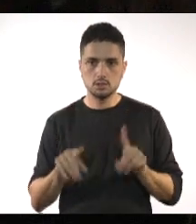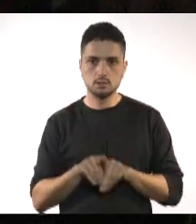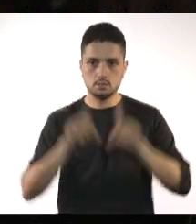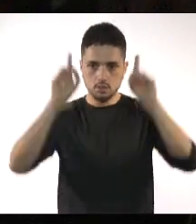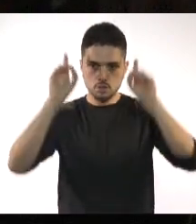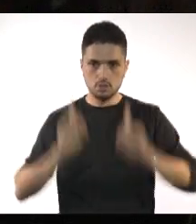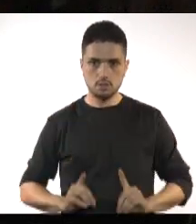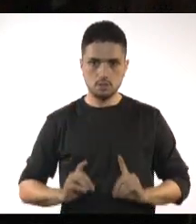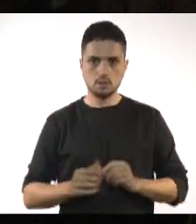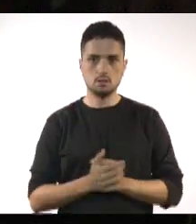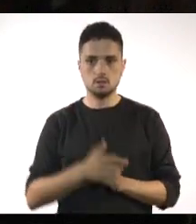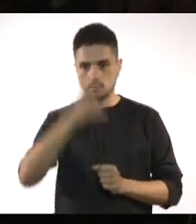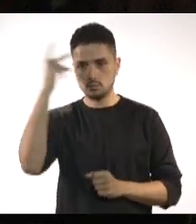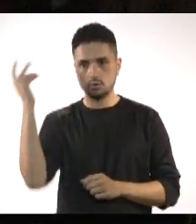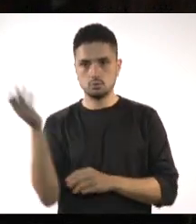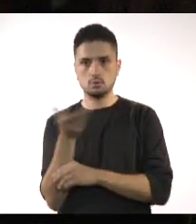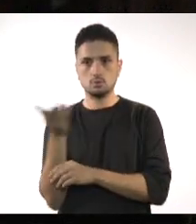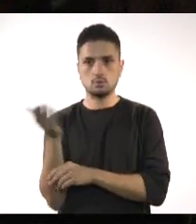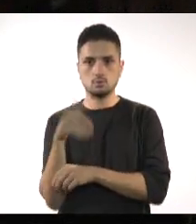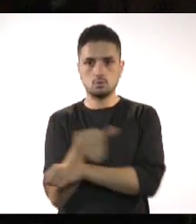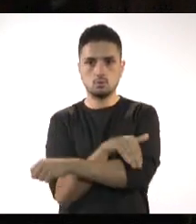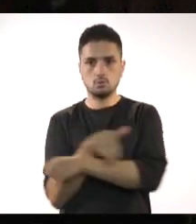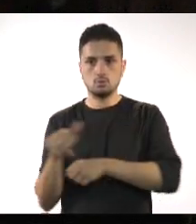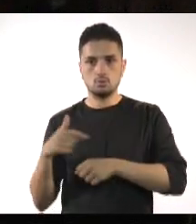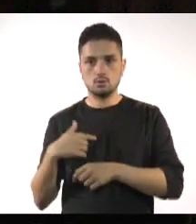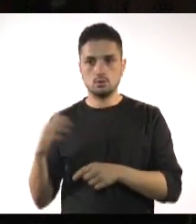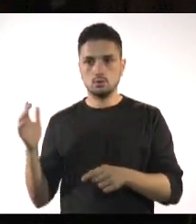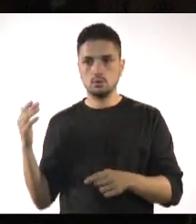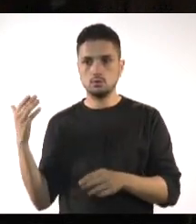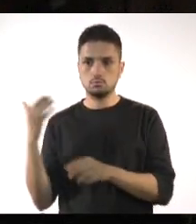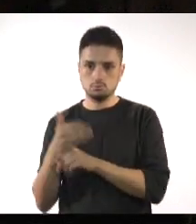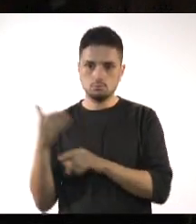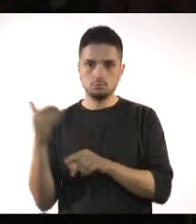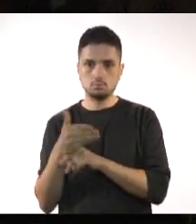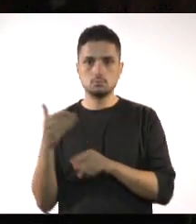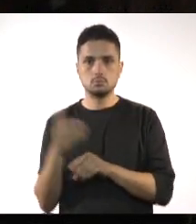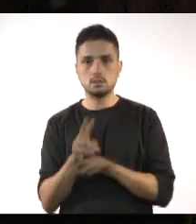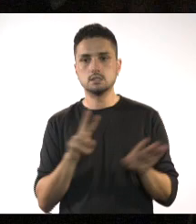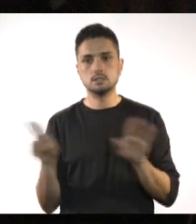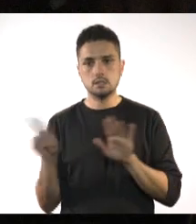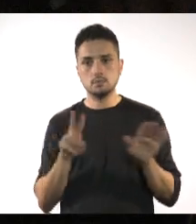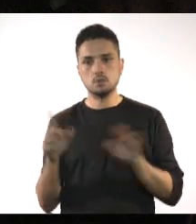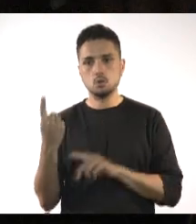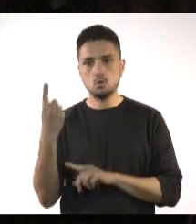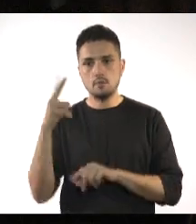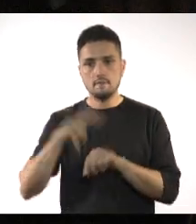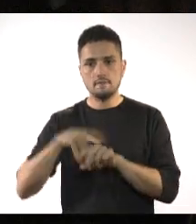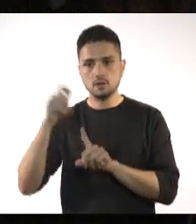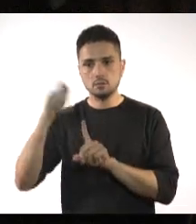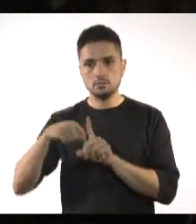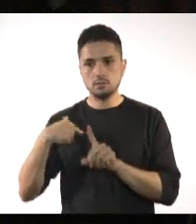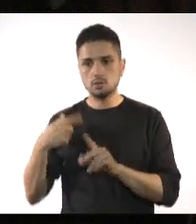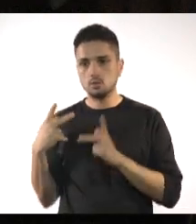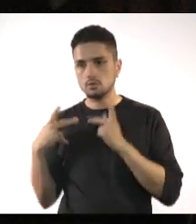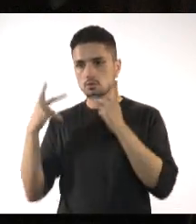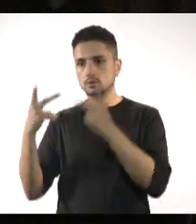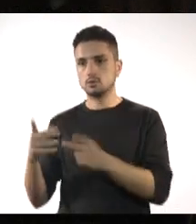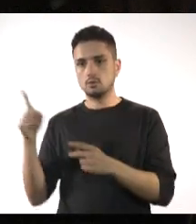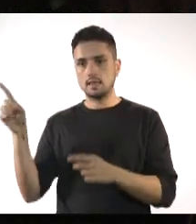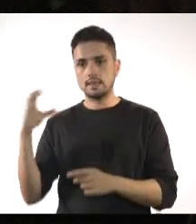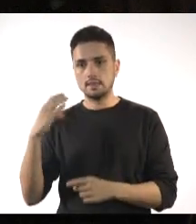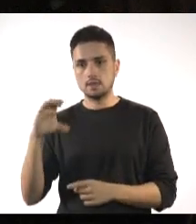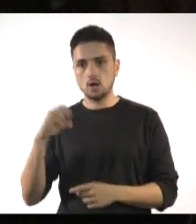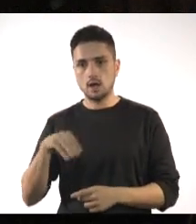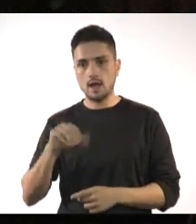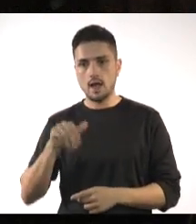do Povo de Rua, que eu ainda participo semanalmente, quando a agenda permite, mas uma vez por mês no mínimo, eu vou ali na Amaral Peixoto, em Niterói,